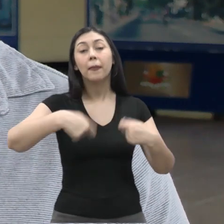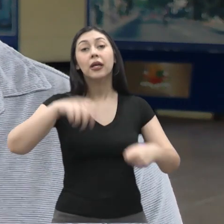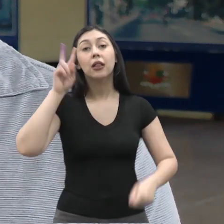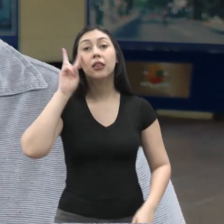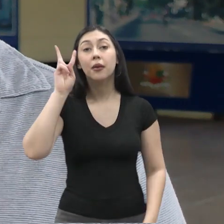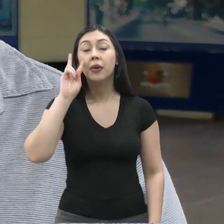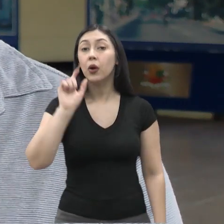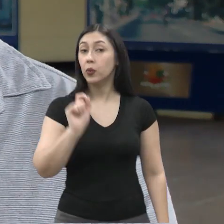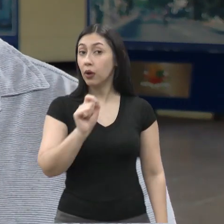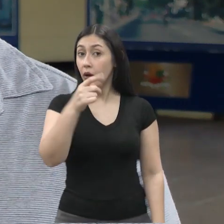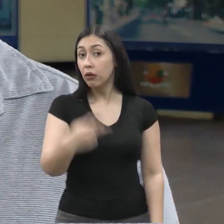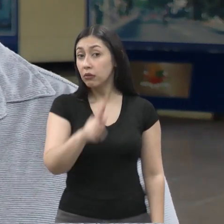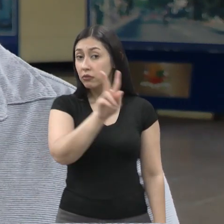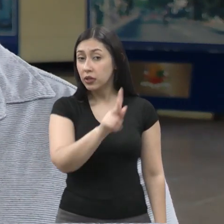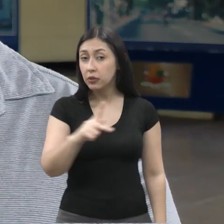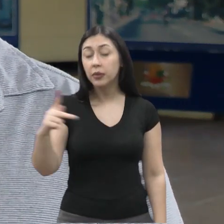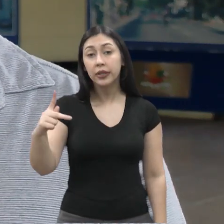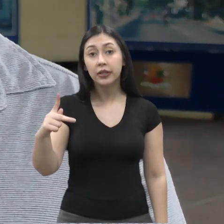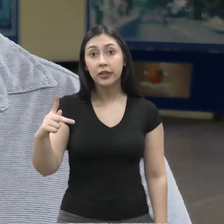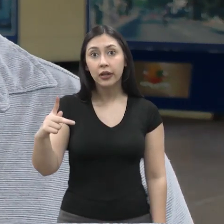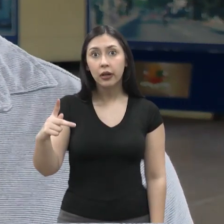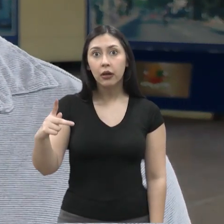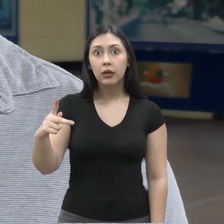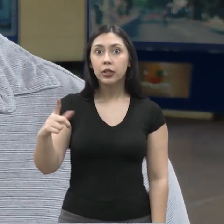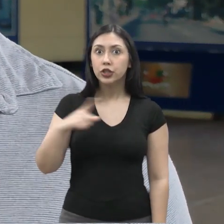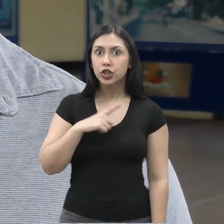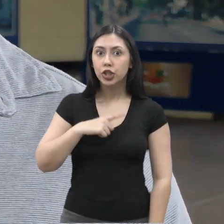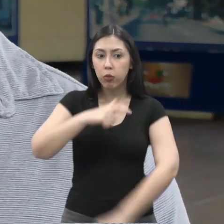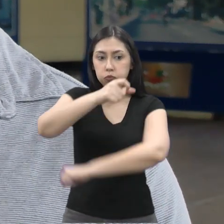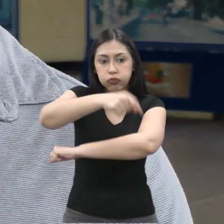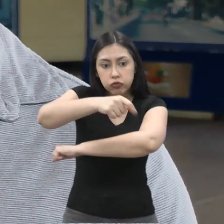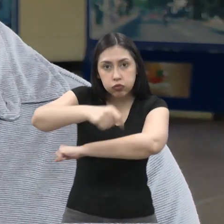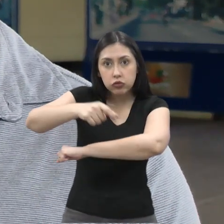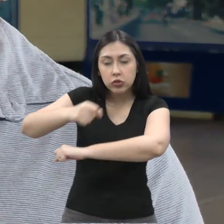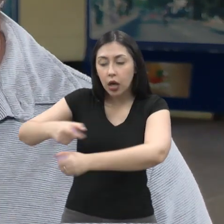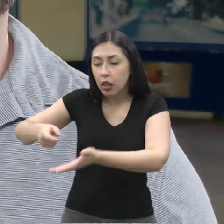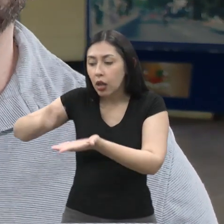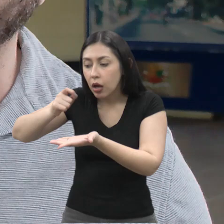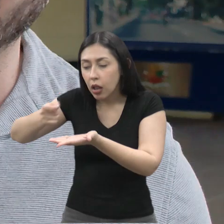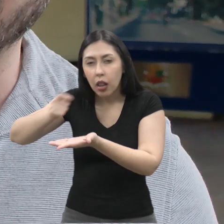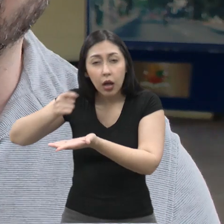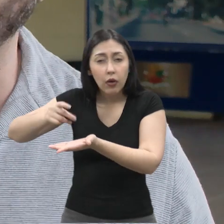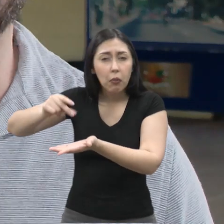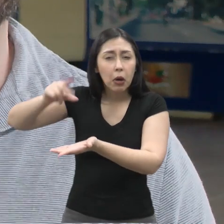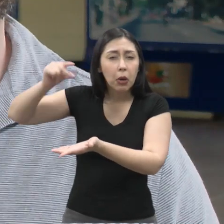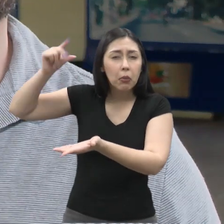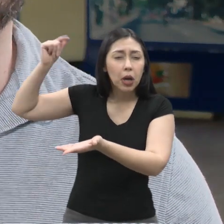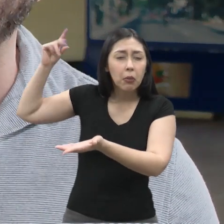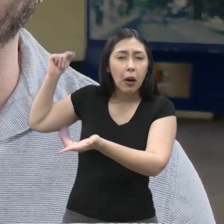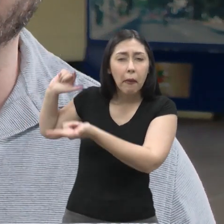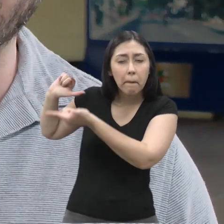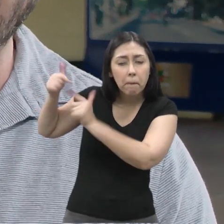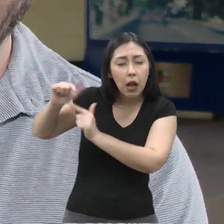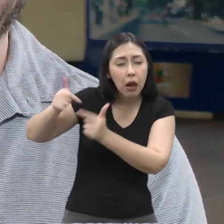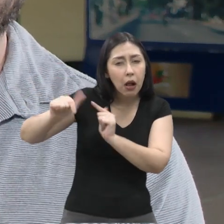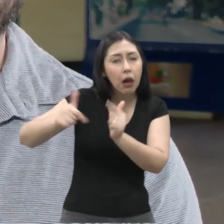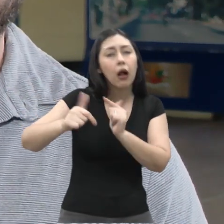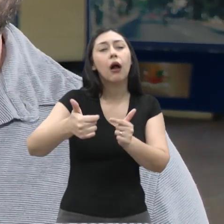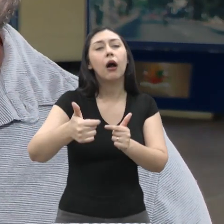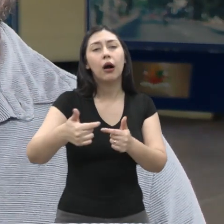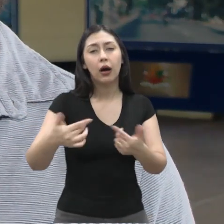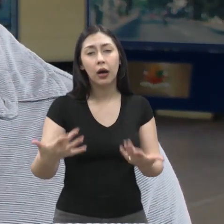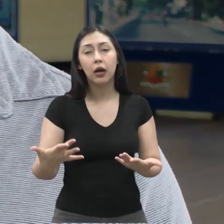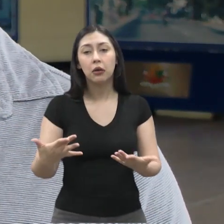né? A gente tem que lembrar que no caso do Vale do Paraíba, a gente tem uma cafeicultura mais tradicional, mais antiga. Esse é dos primeiros locais em